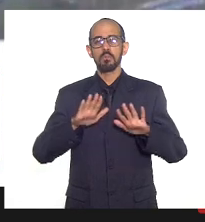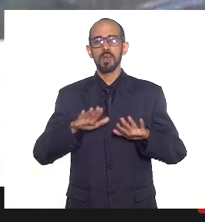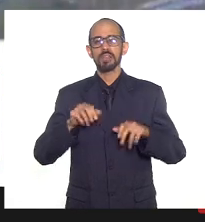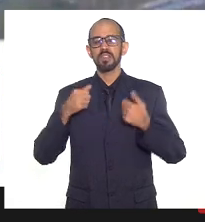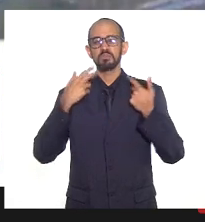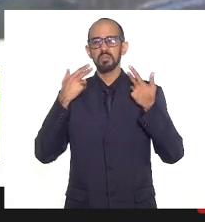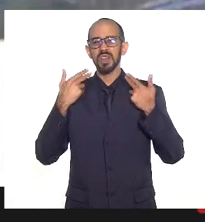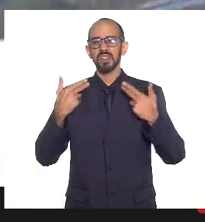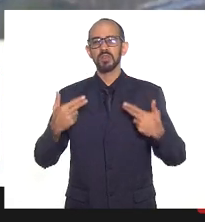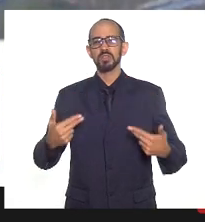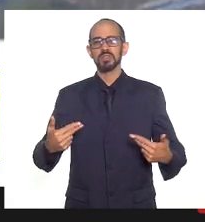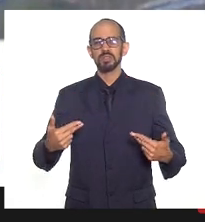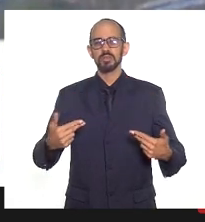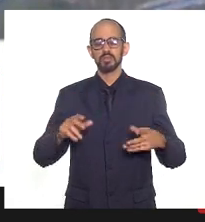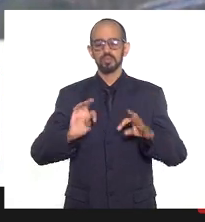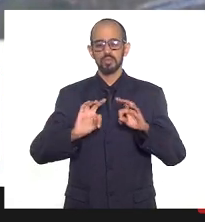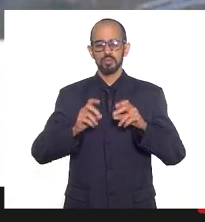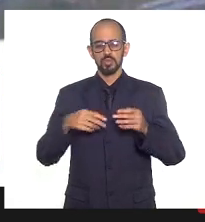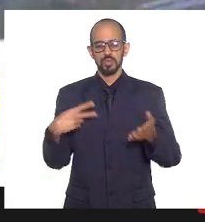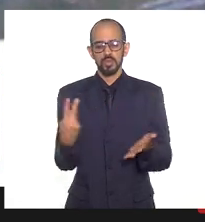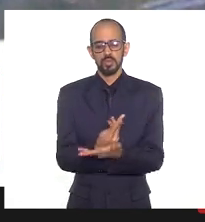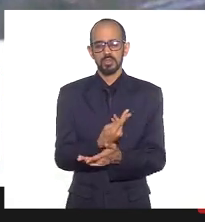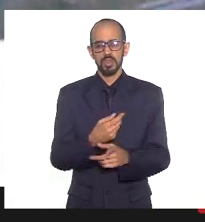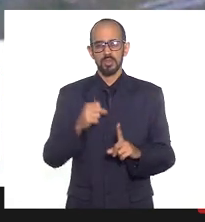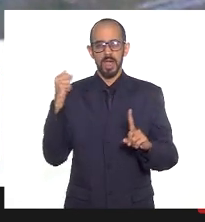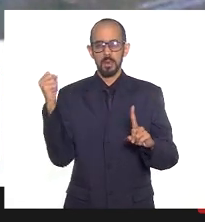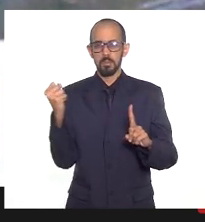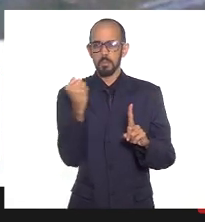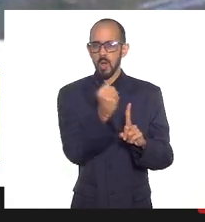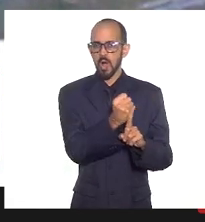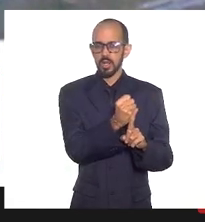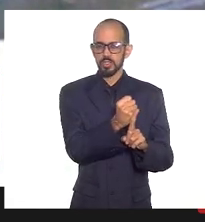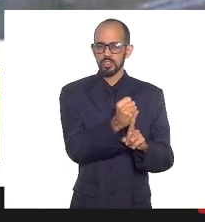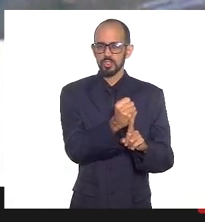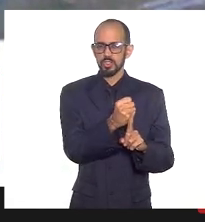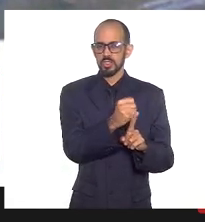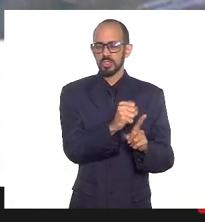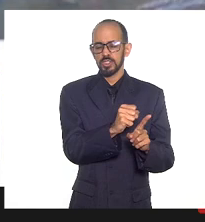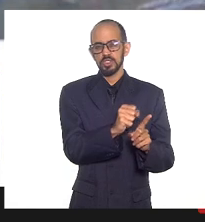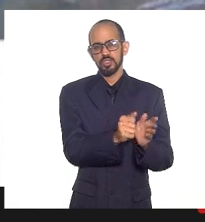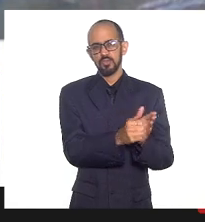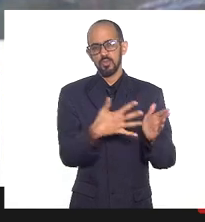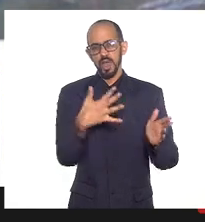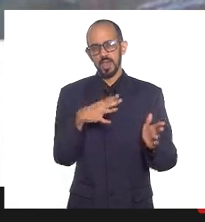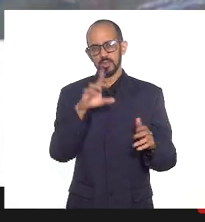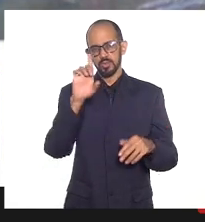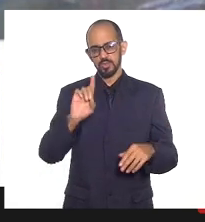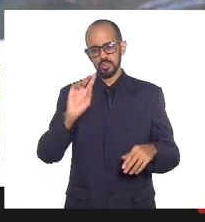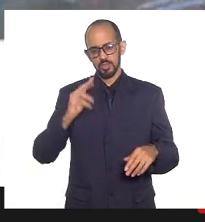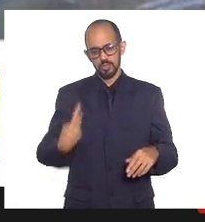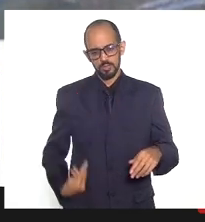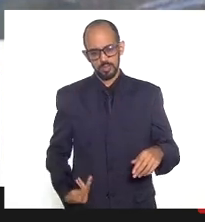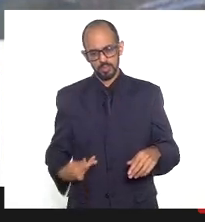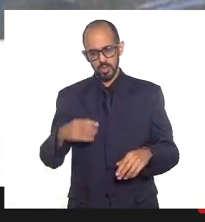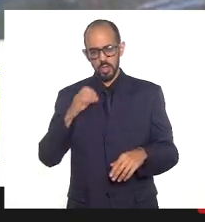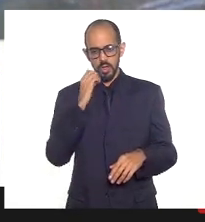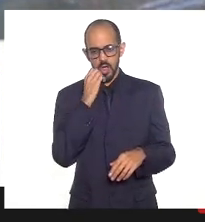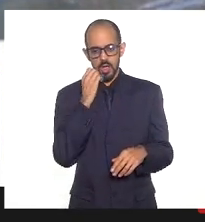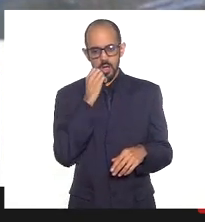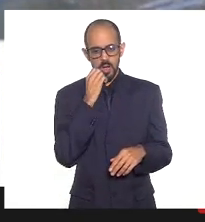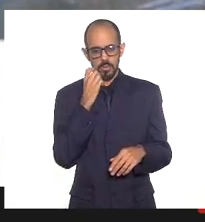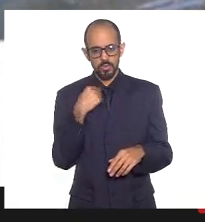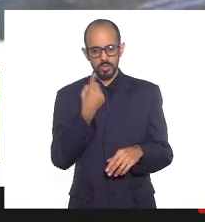naturalização ali do extermínio, da violação dos diversos direitos humanos, porque é óbvio que a gente viu